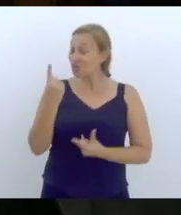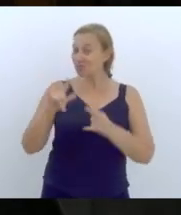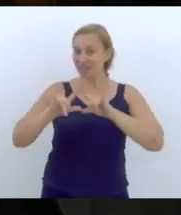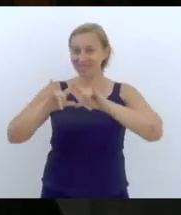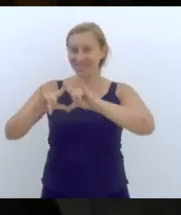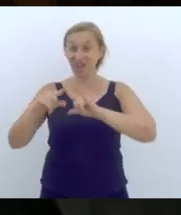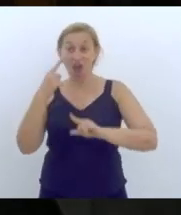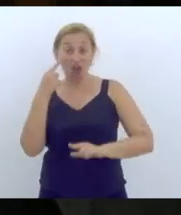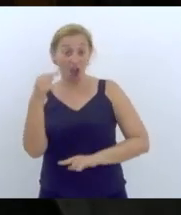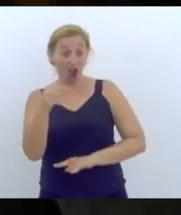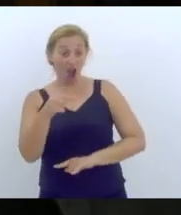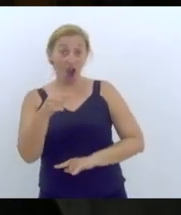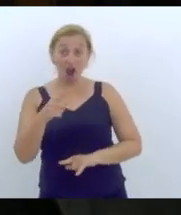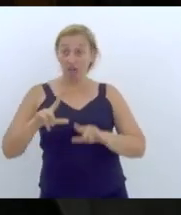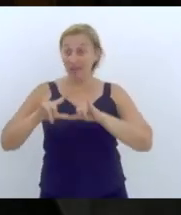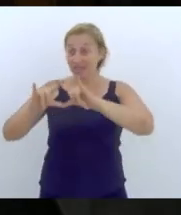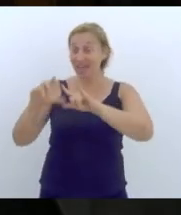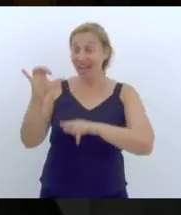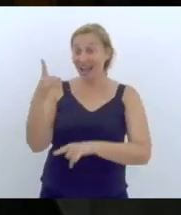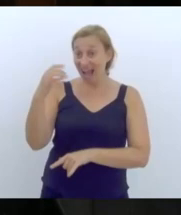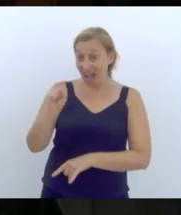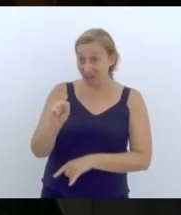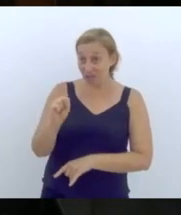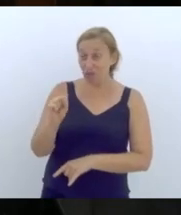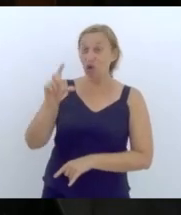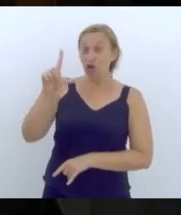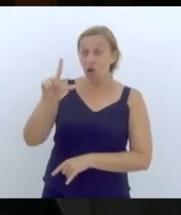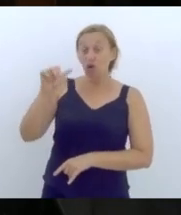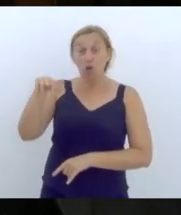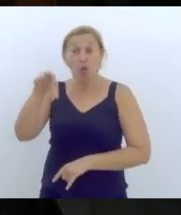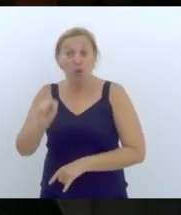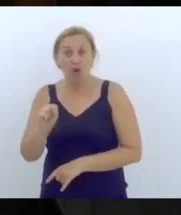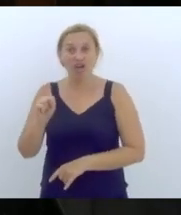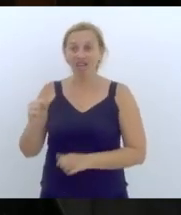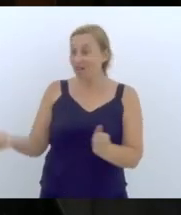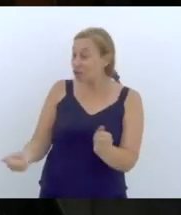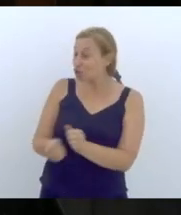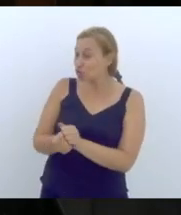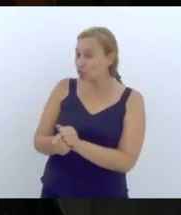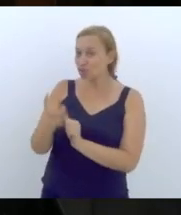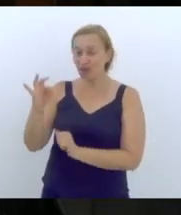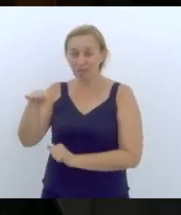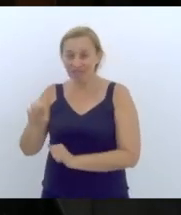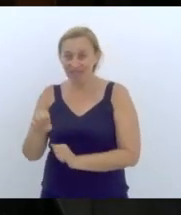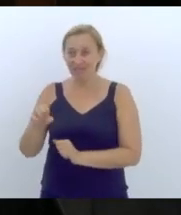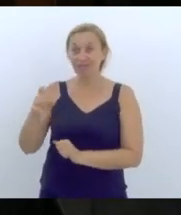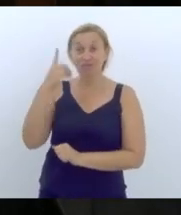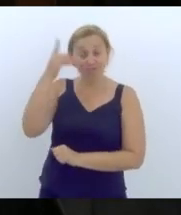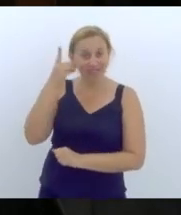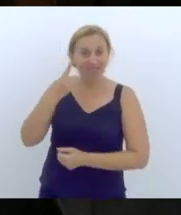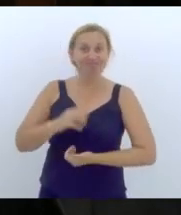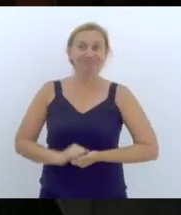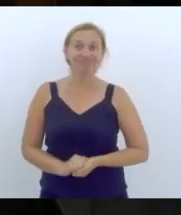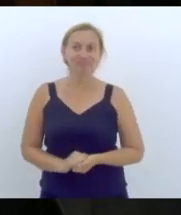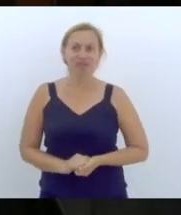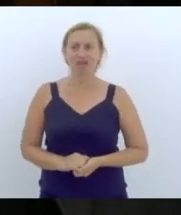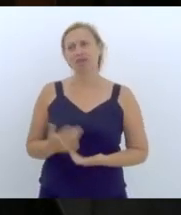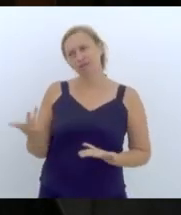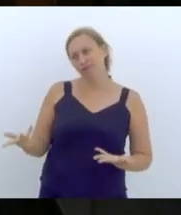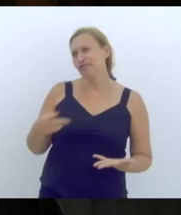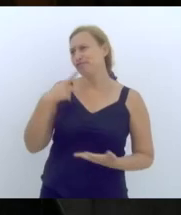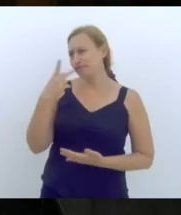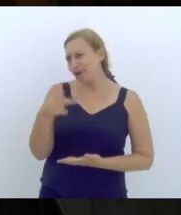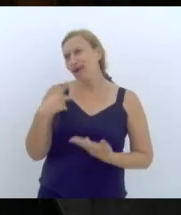Está aqui. O miliciano Carlos Mutas Fernandes estava no gabinete do deputado. Isso foi